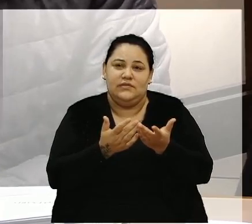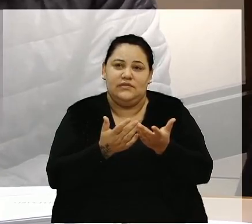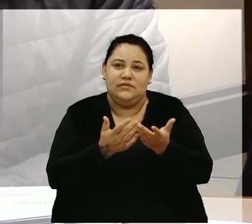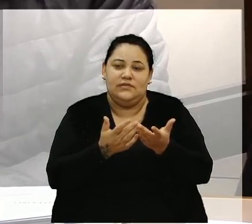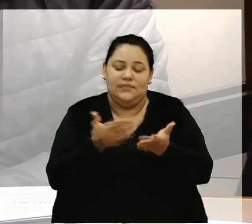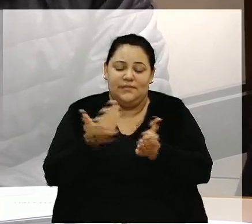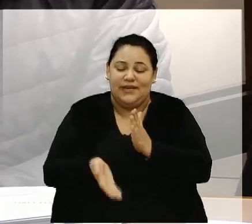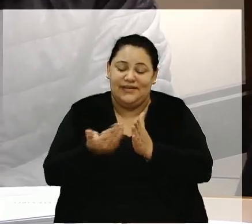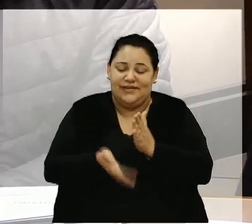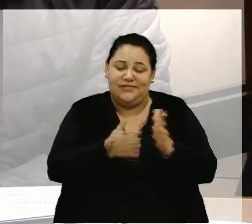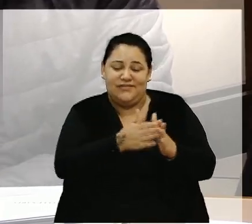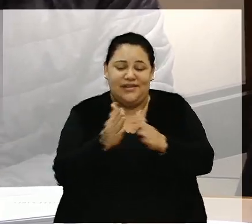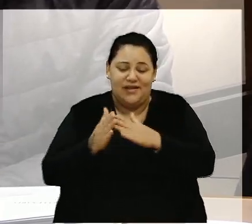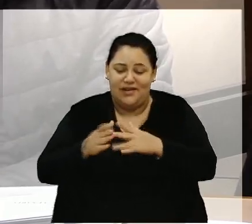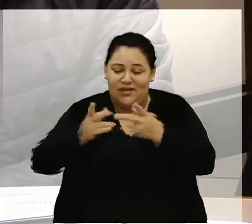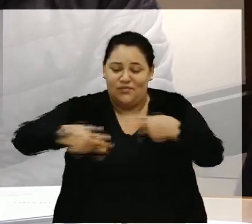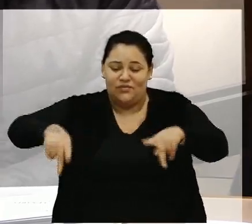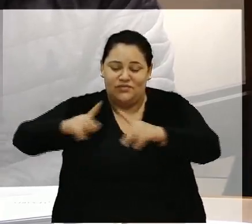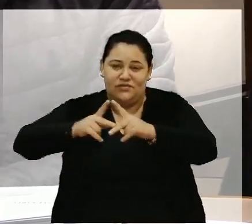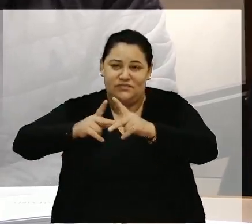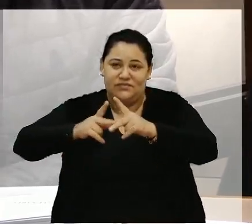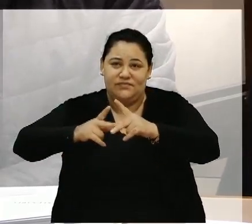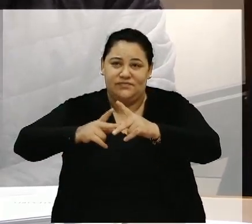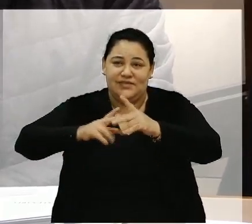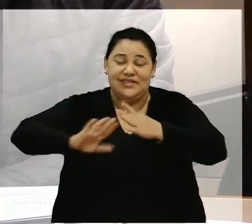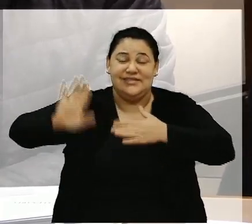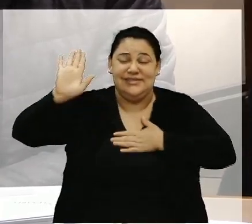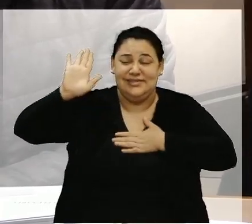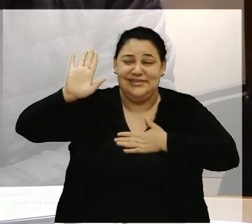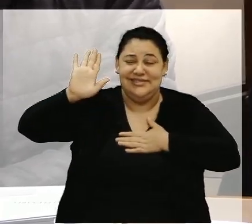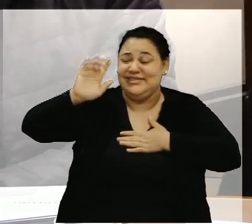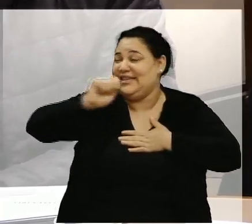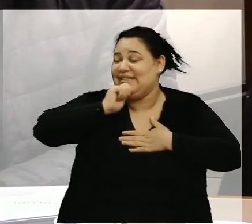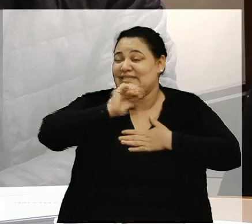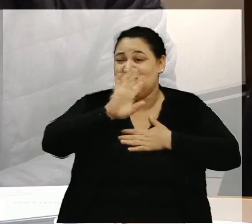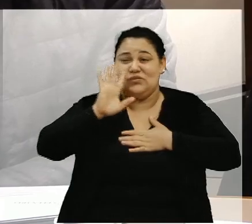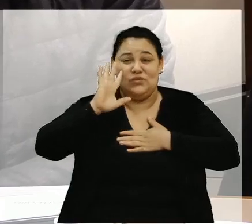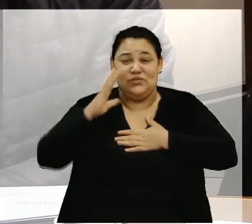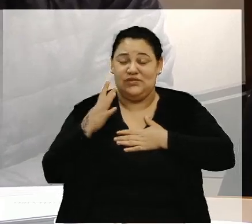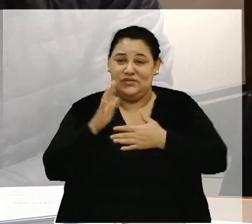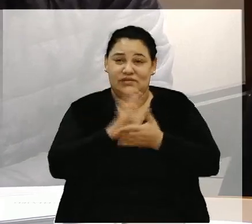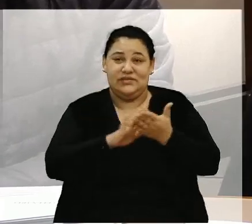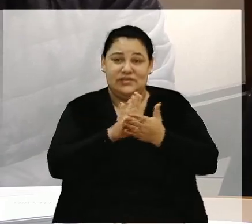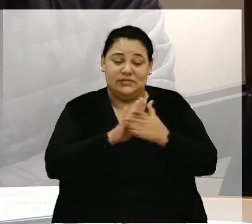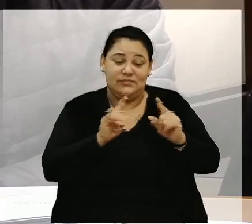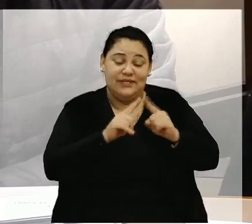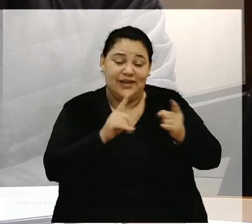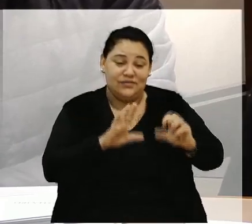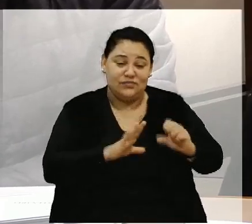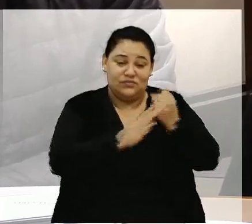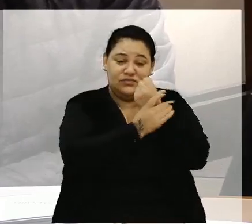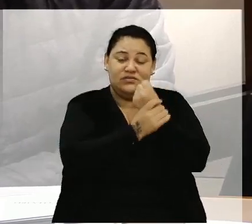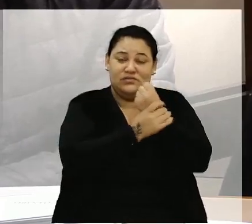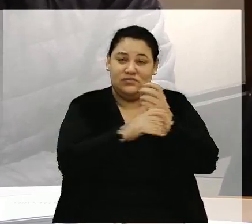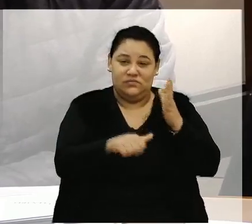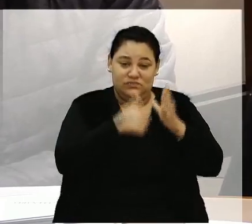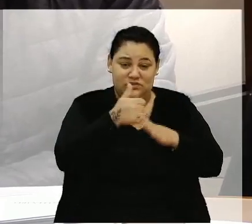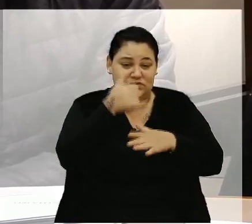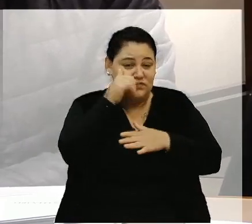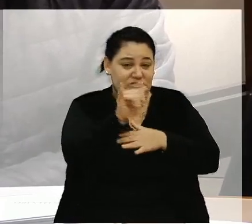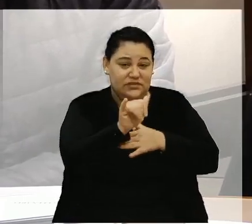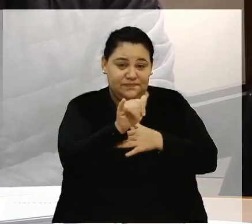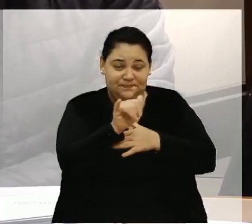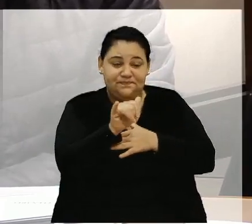casas, né? E graças a Deus ainda não ocorreu nada lá, mas por segurança, por prudência, como diz o